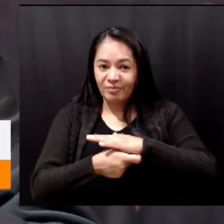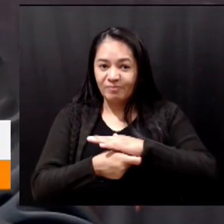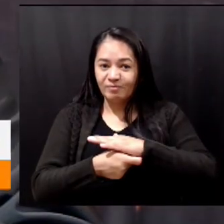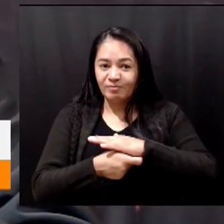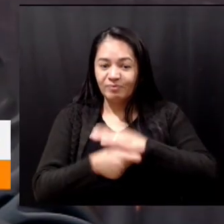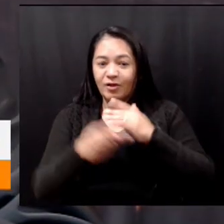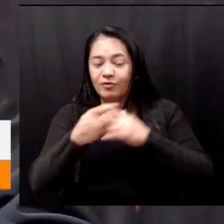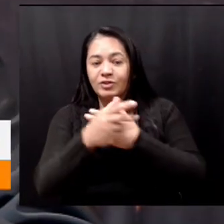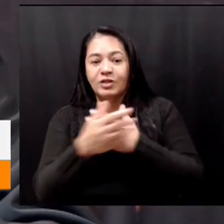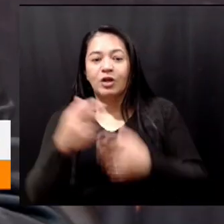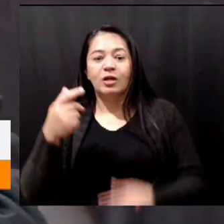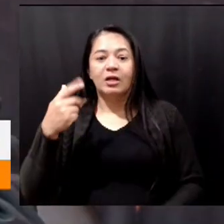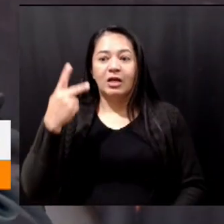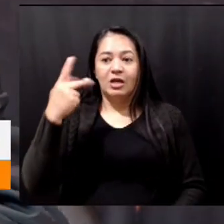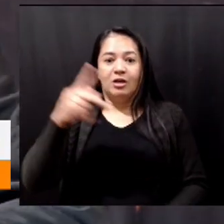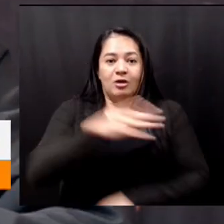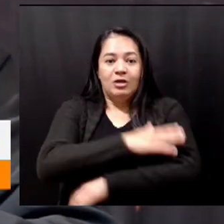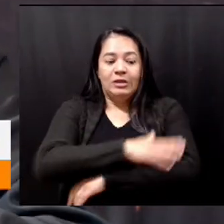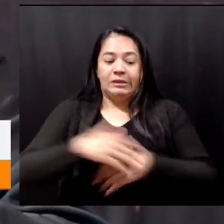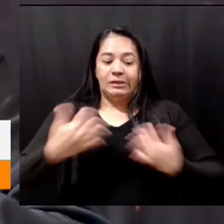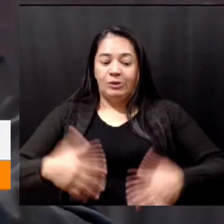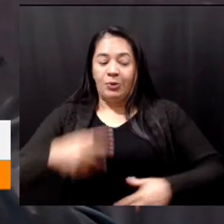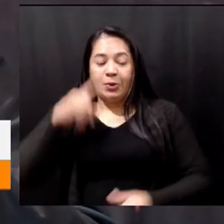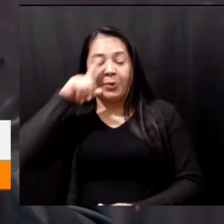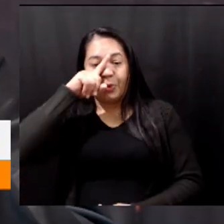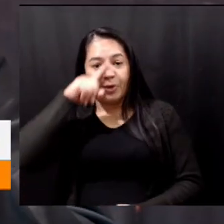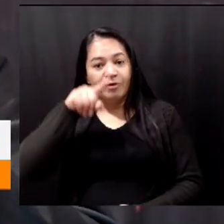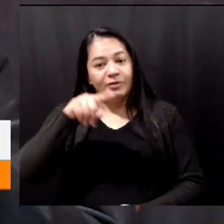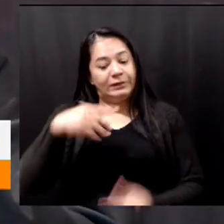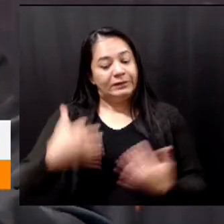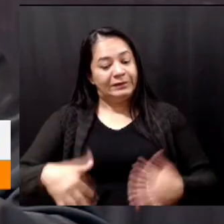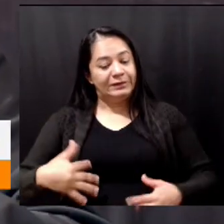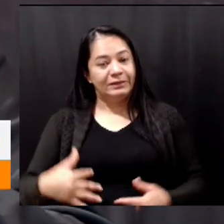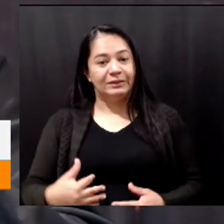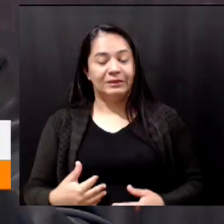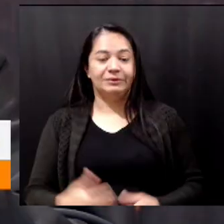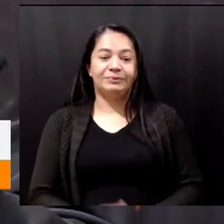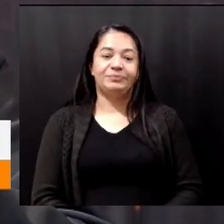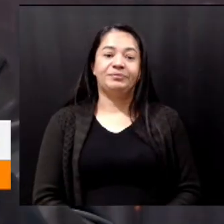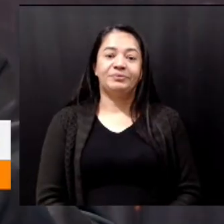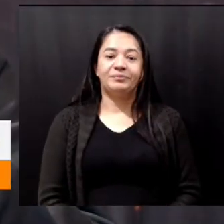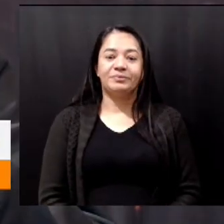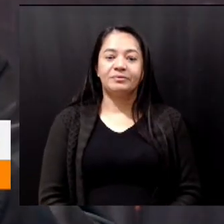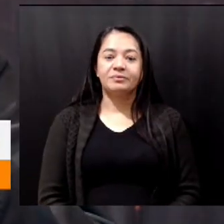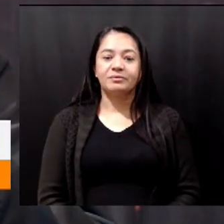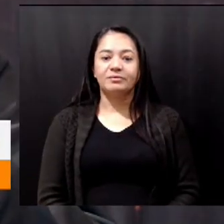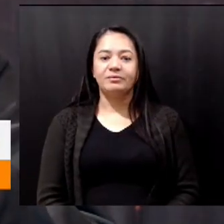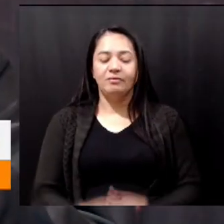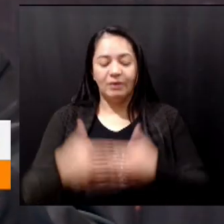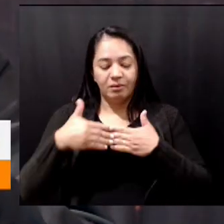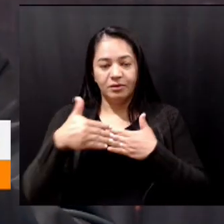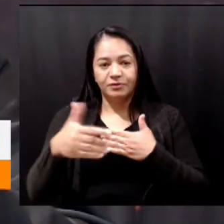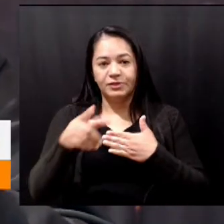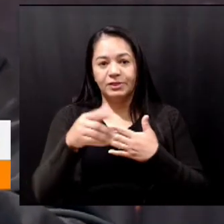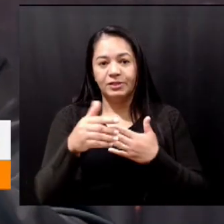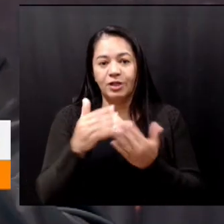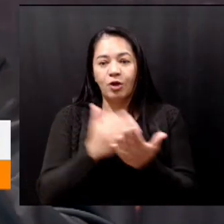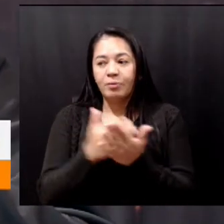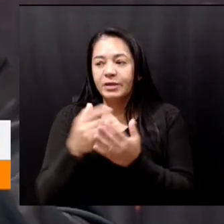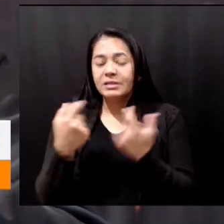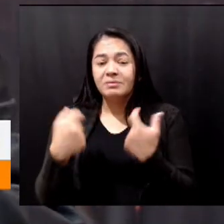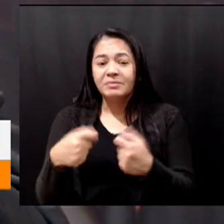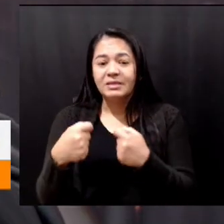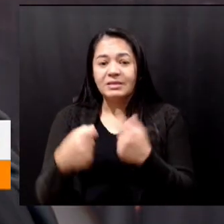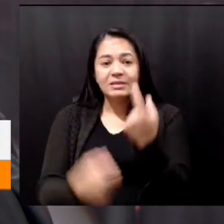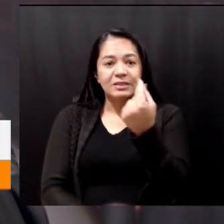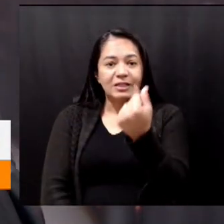pele no jogo, né? Você vou queimar ali, beleza. A partir daí você começa a precisar de grana, e essa grana vem o